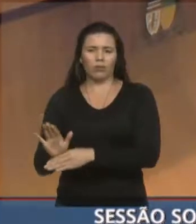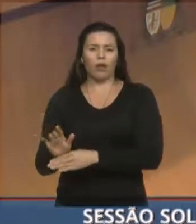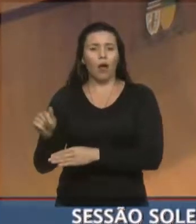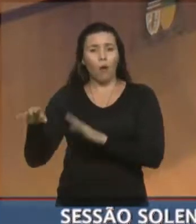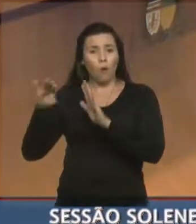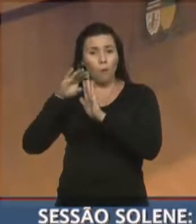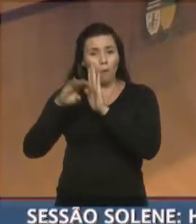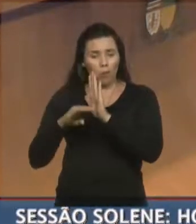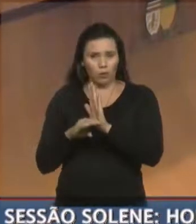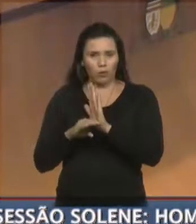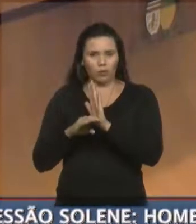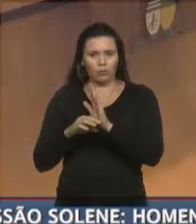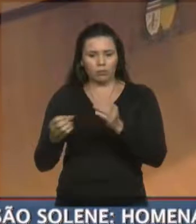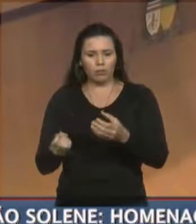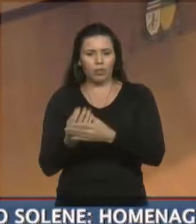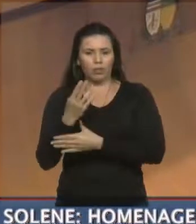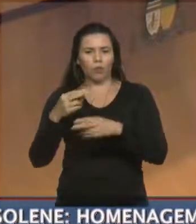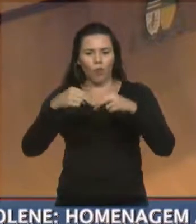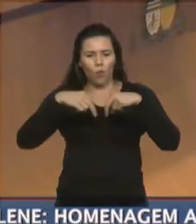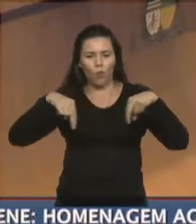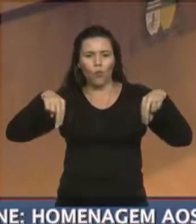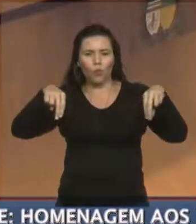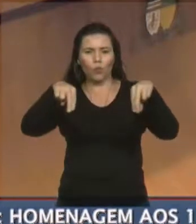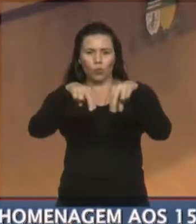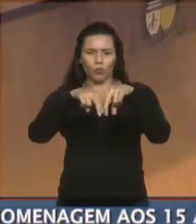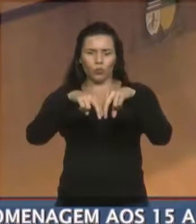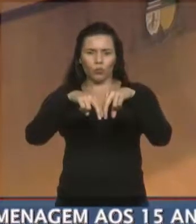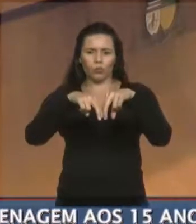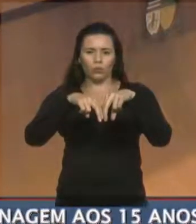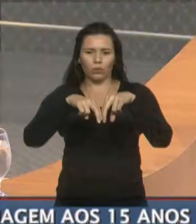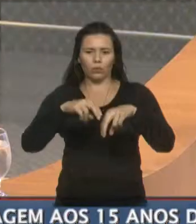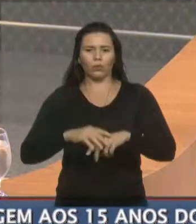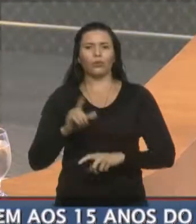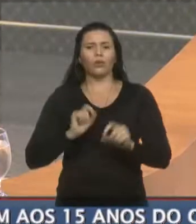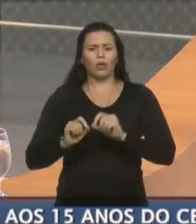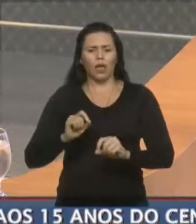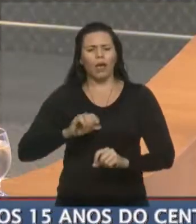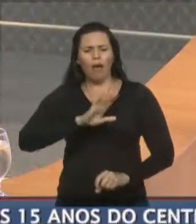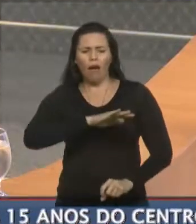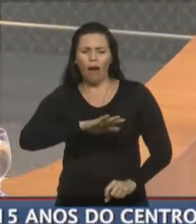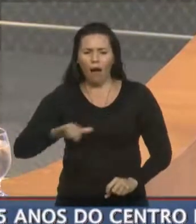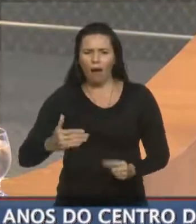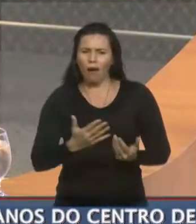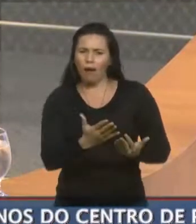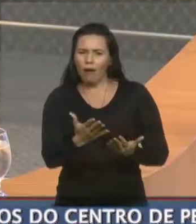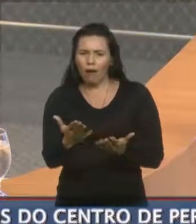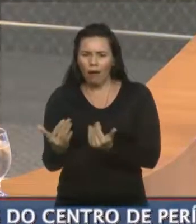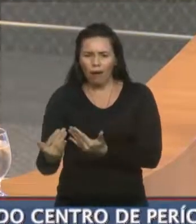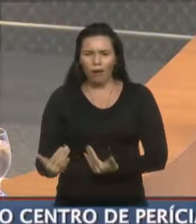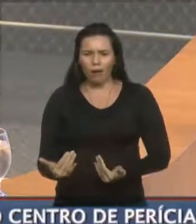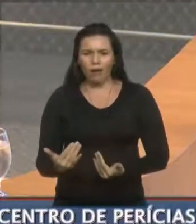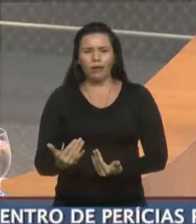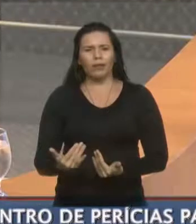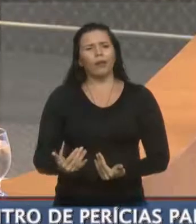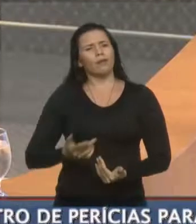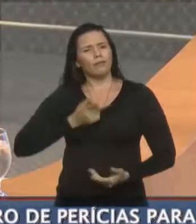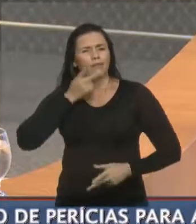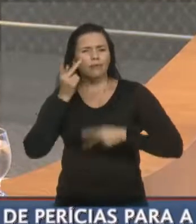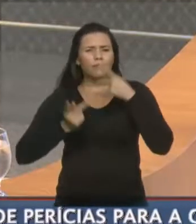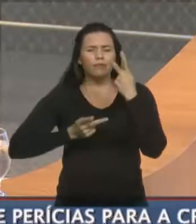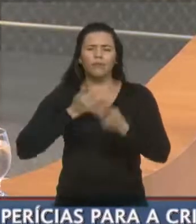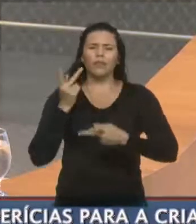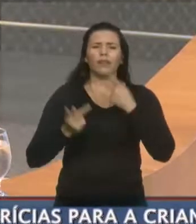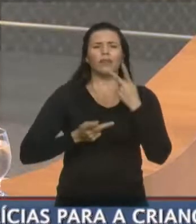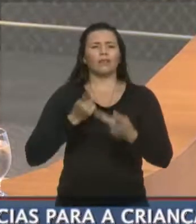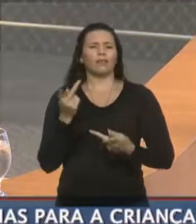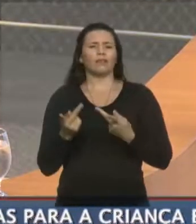criação de um núcleo de depoimento especial de criança e adolescente, totalmente equipado para a colheita